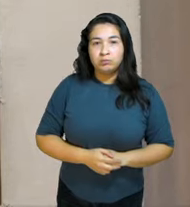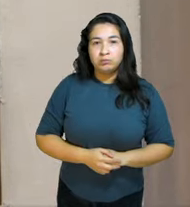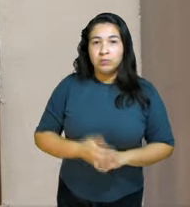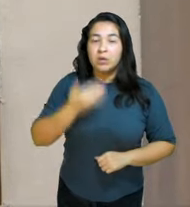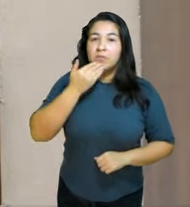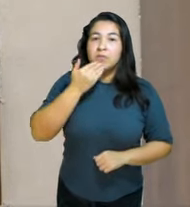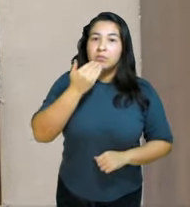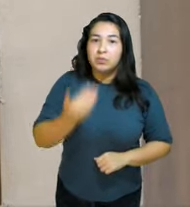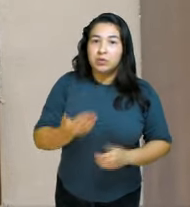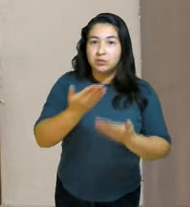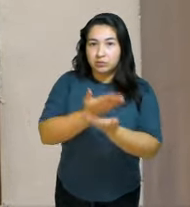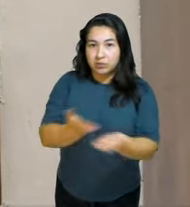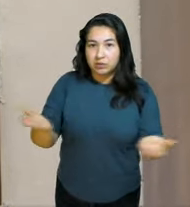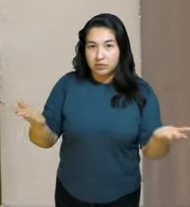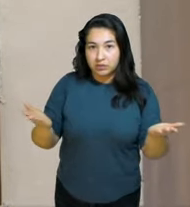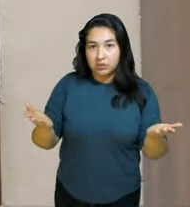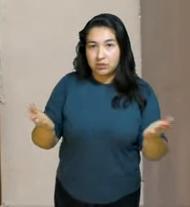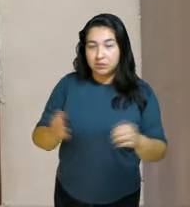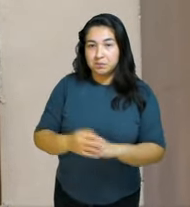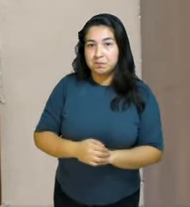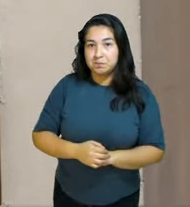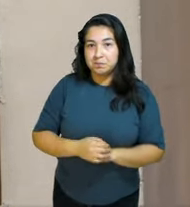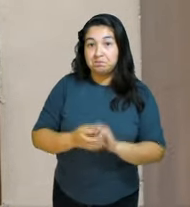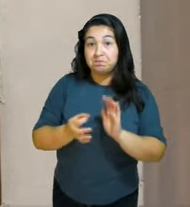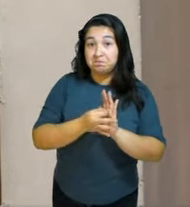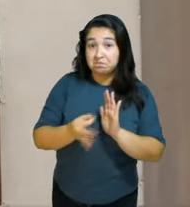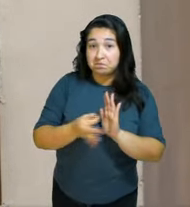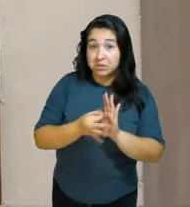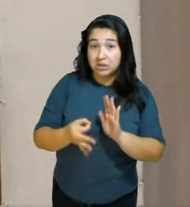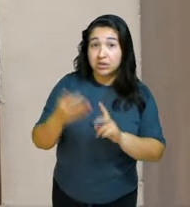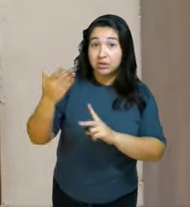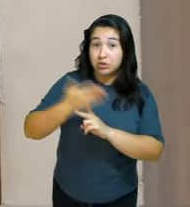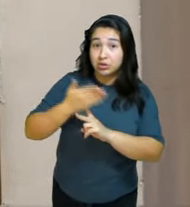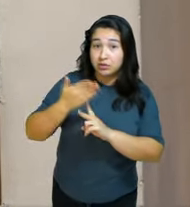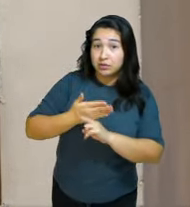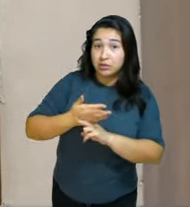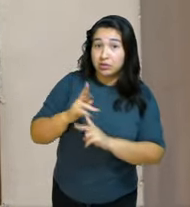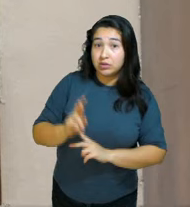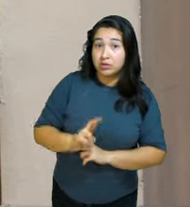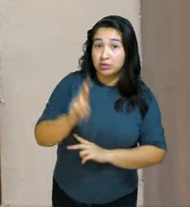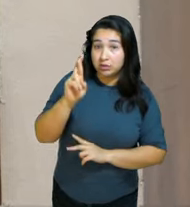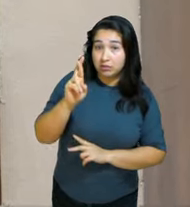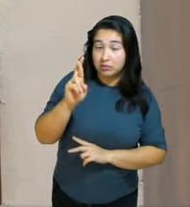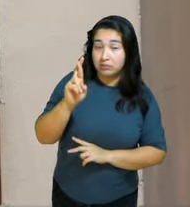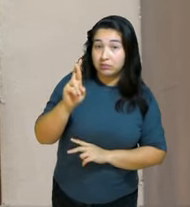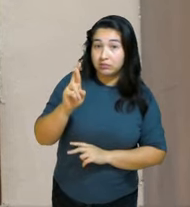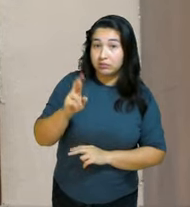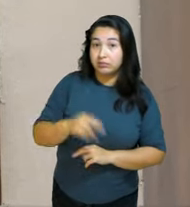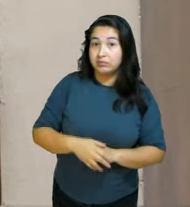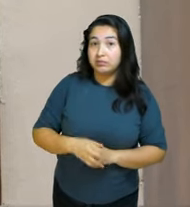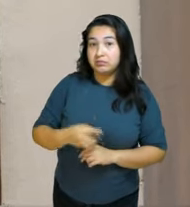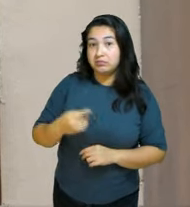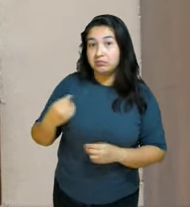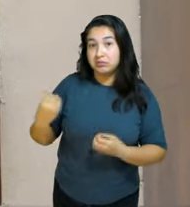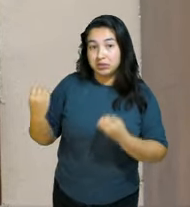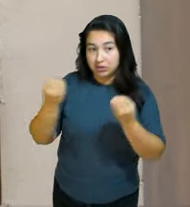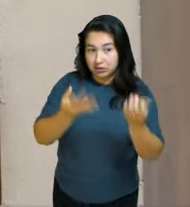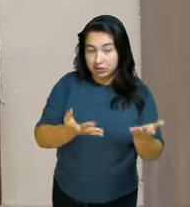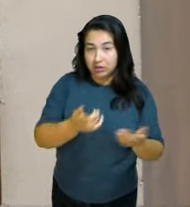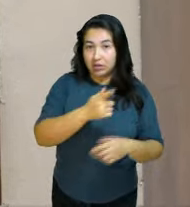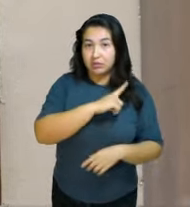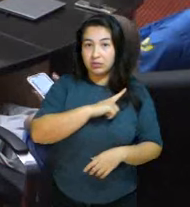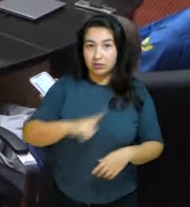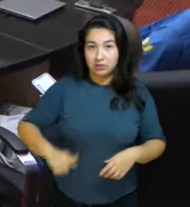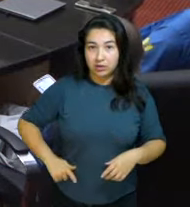pedido. Um parecer, né, e aí eu vou dividir essa responsabilidade, e aí a gente leva. Tá bom? Muito